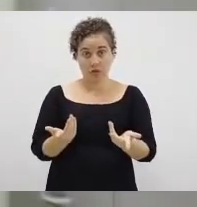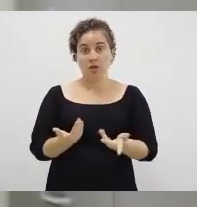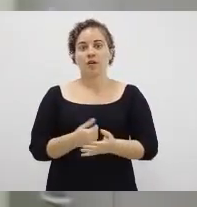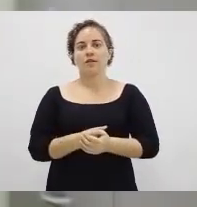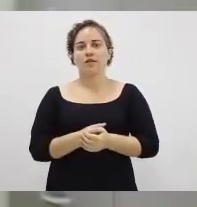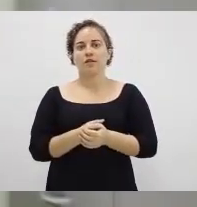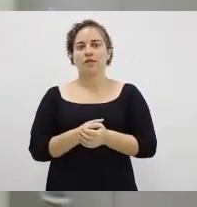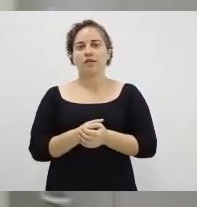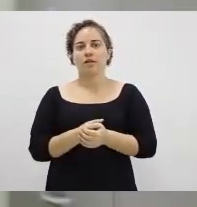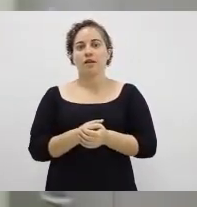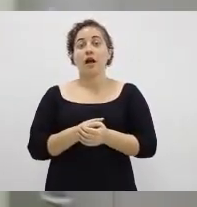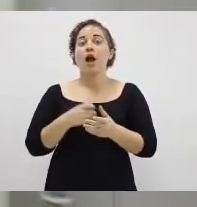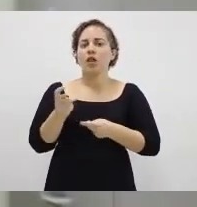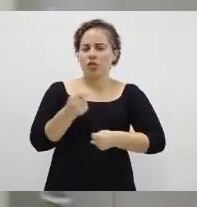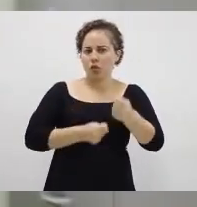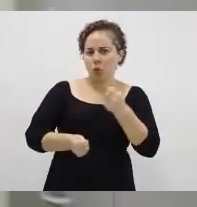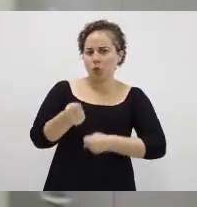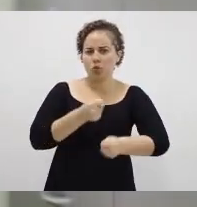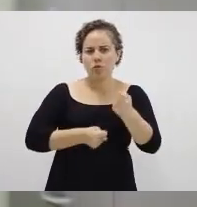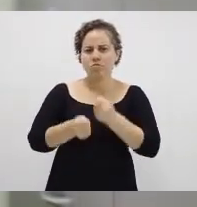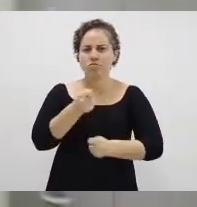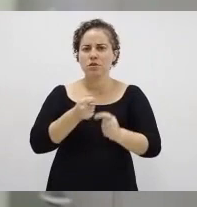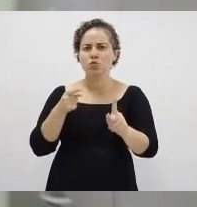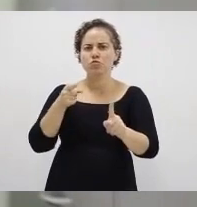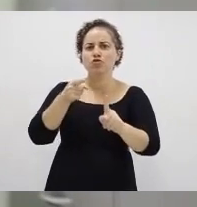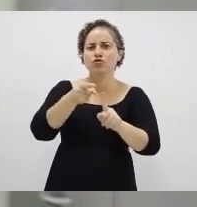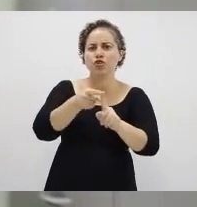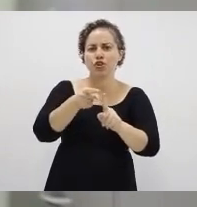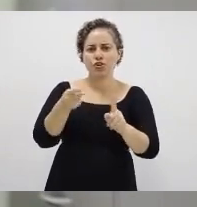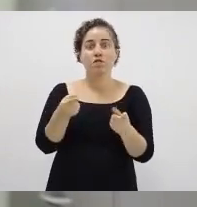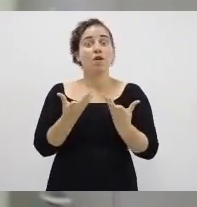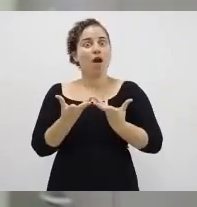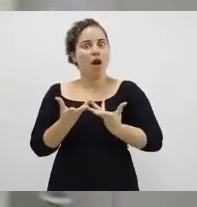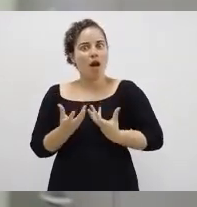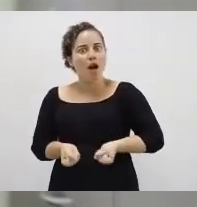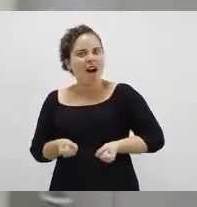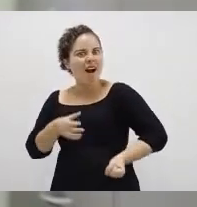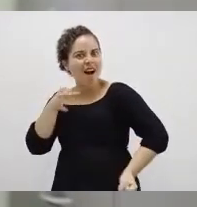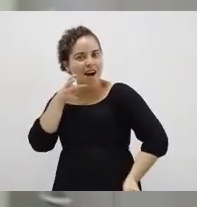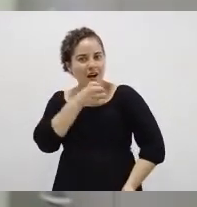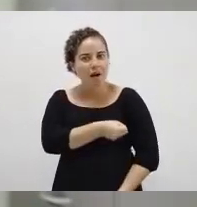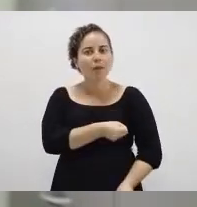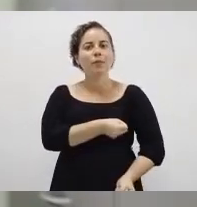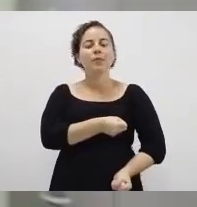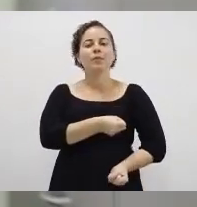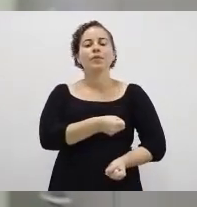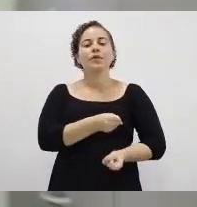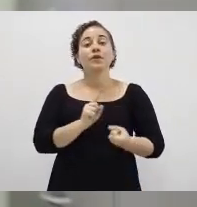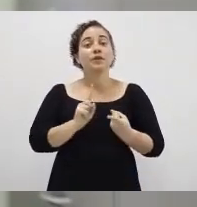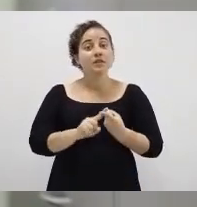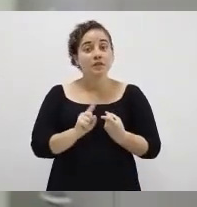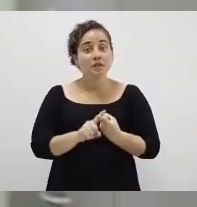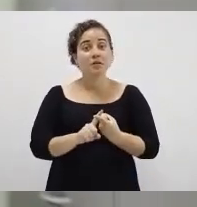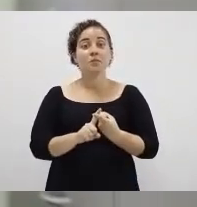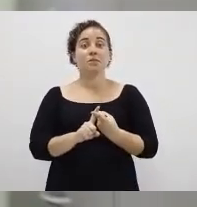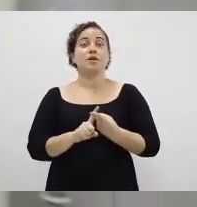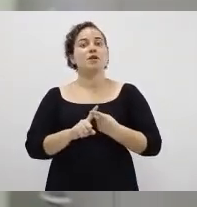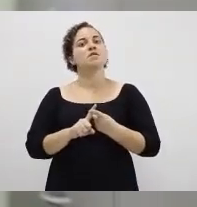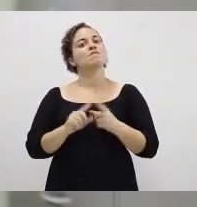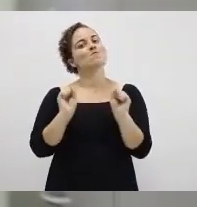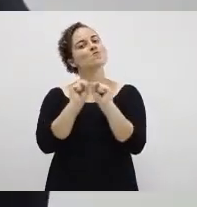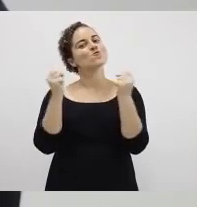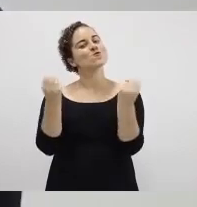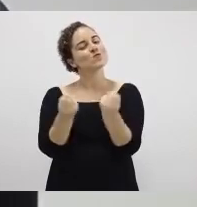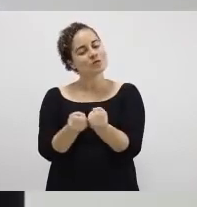microeconômicas. Funções mais diretas que vão ser recebidas mais rapidamente pelas famílias ou pela